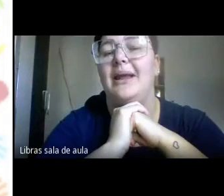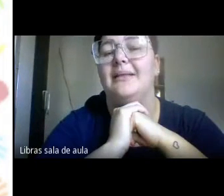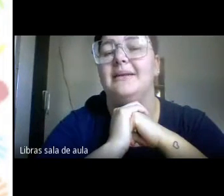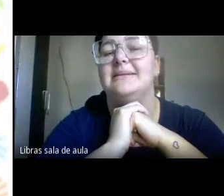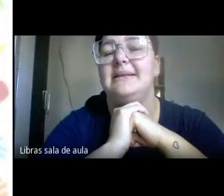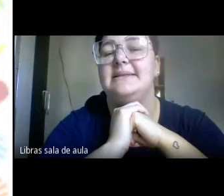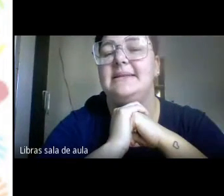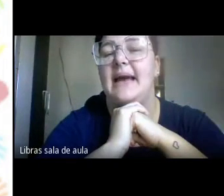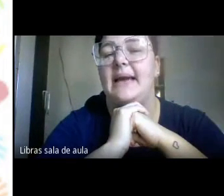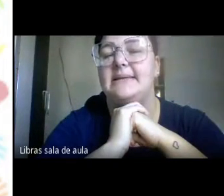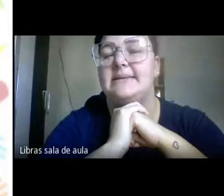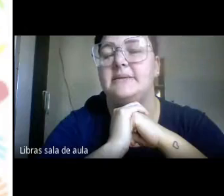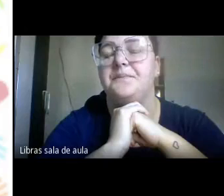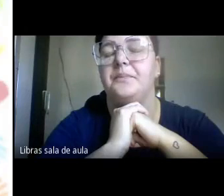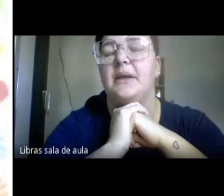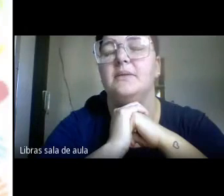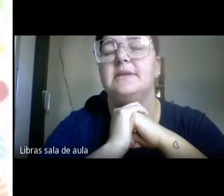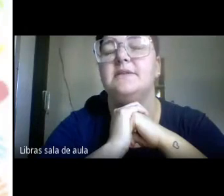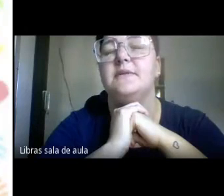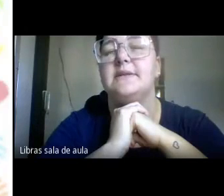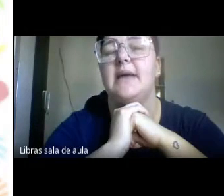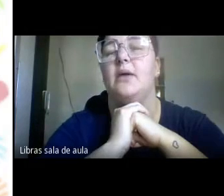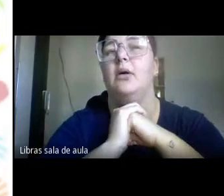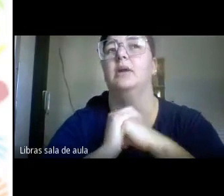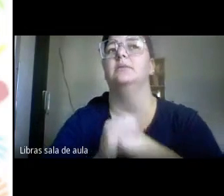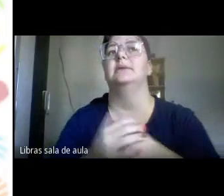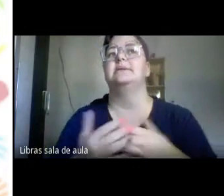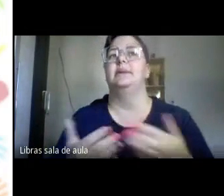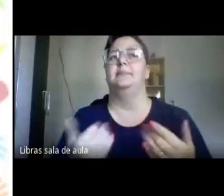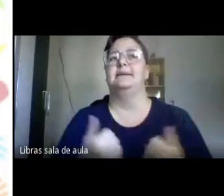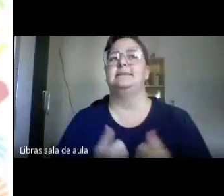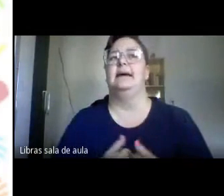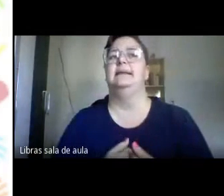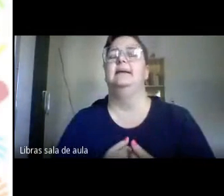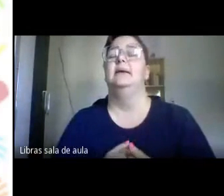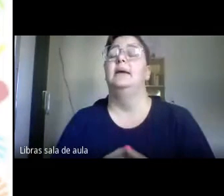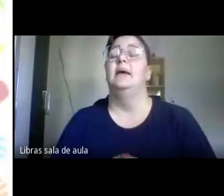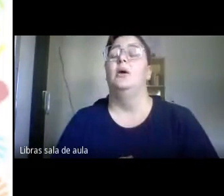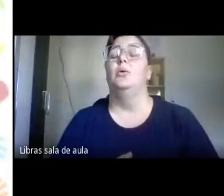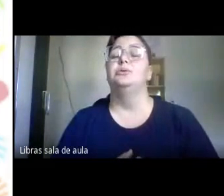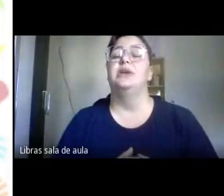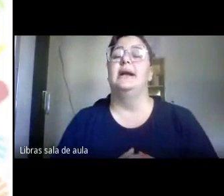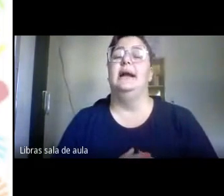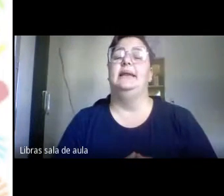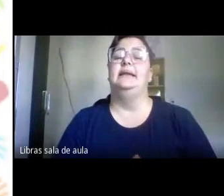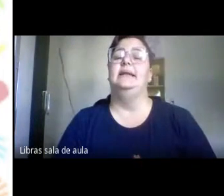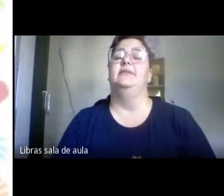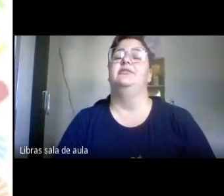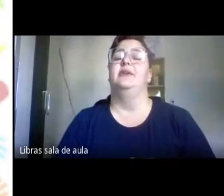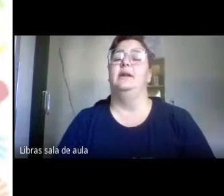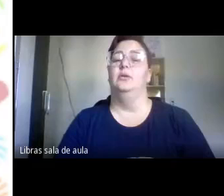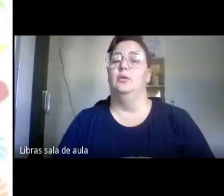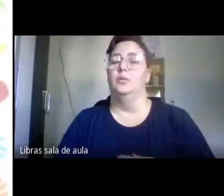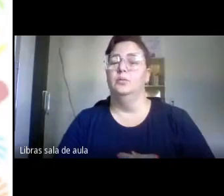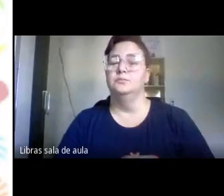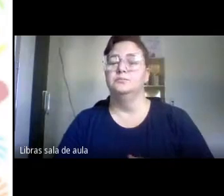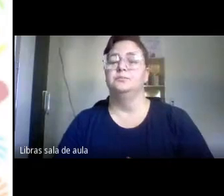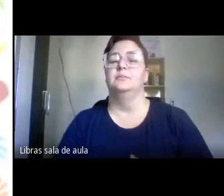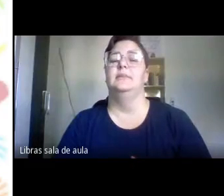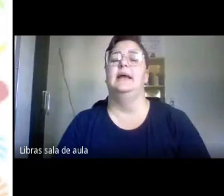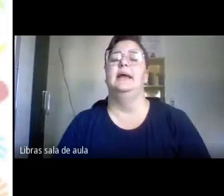ou letras iniciais. Eu não sei se vocês recordam da semana passada, onde a Karina